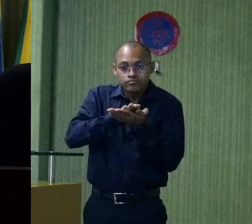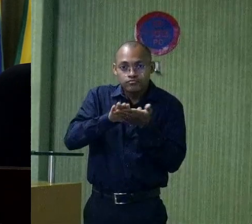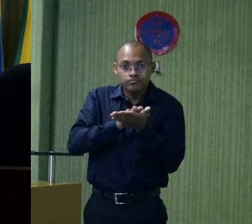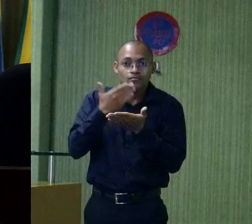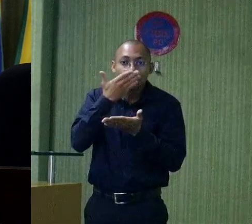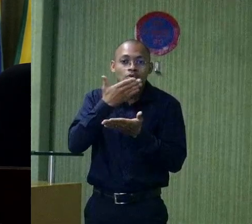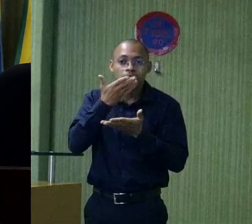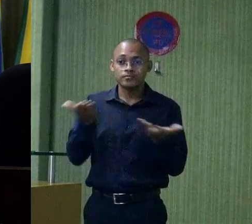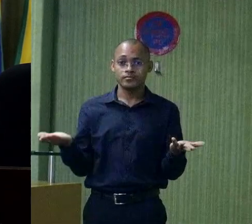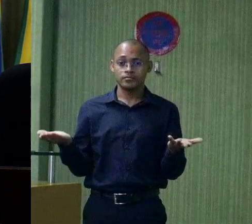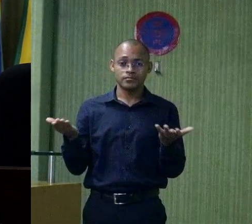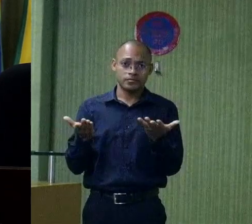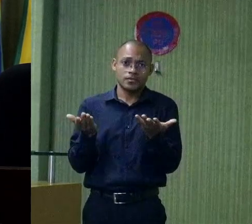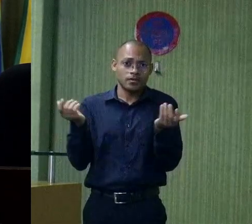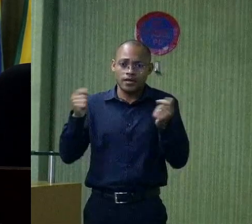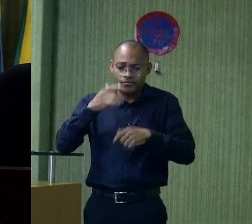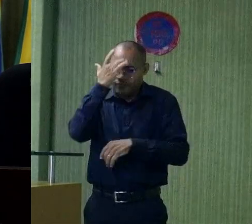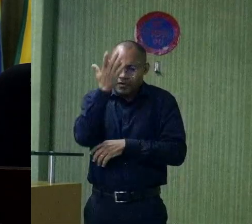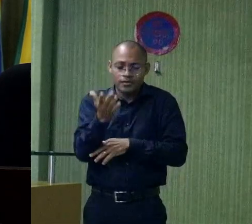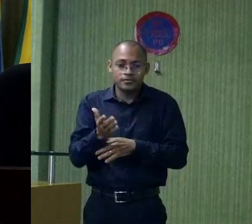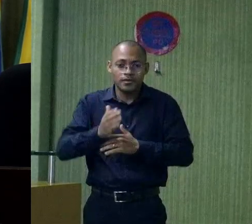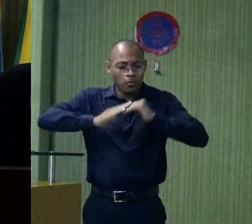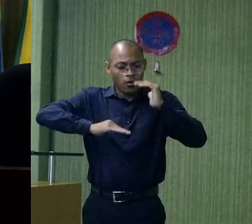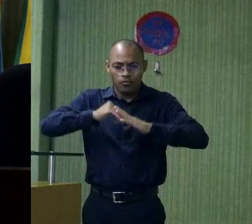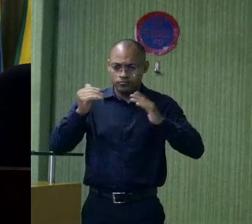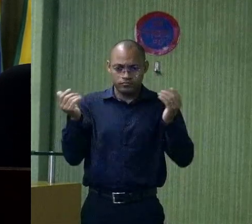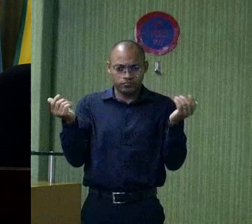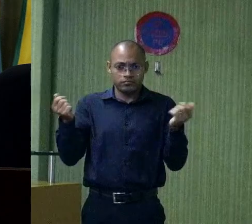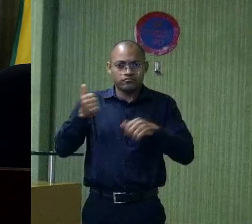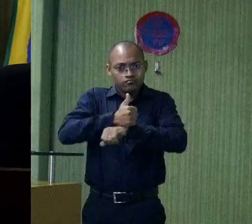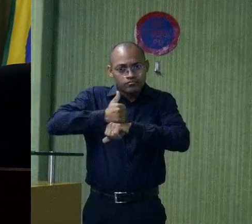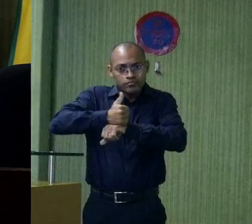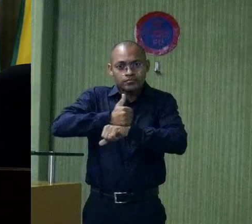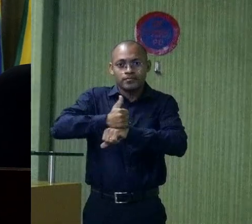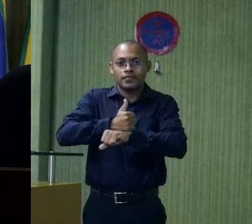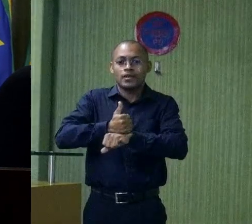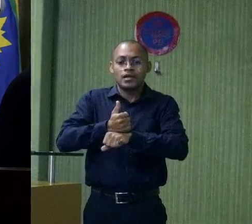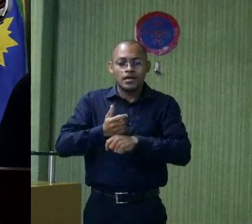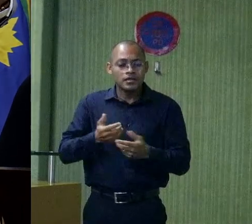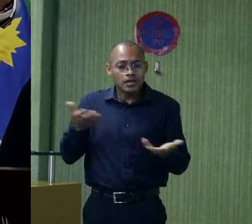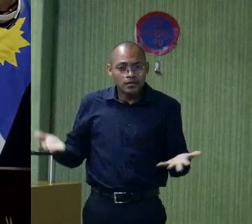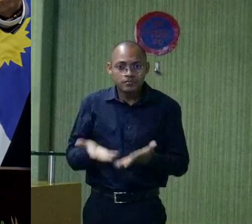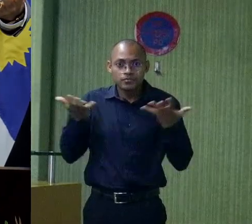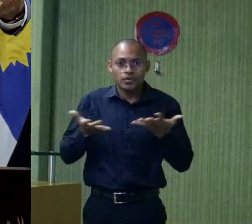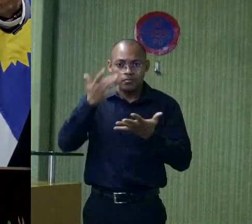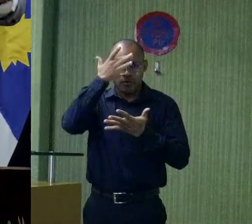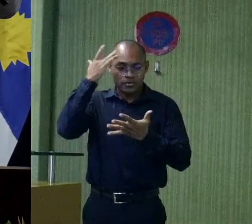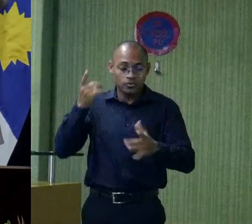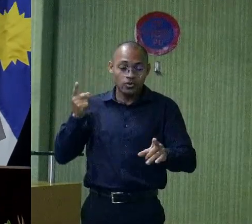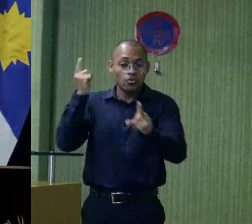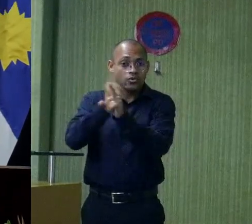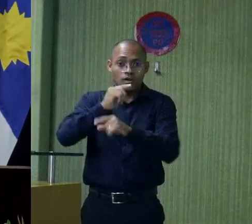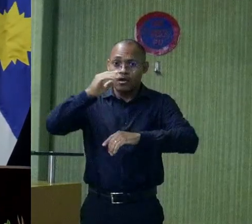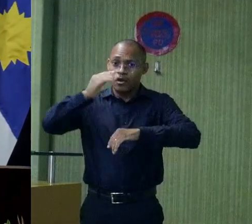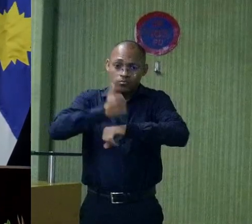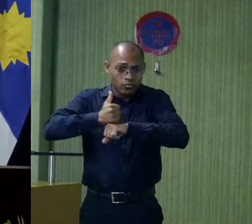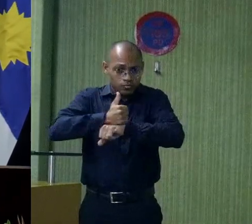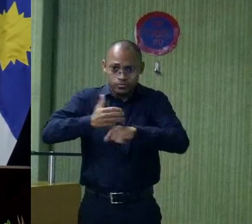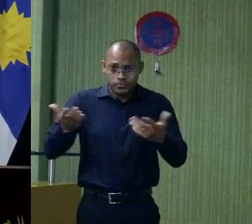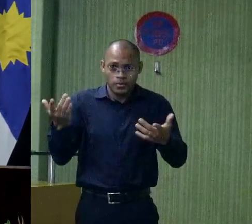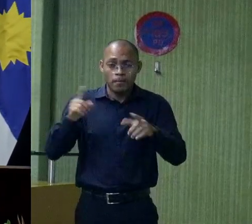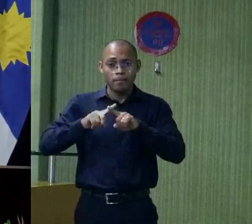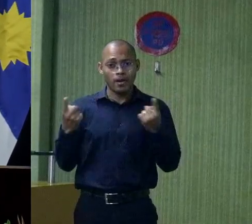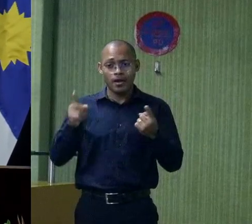ela tem um caráter profissional Ela tá ajudando aquelas pessoas ali a a a encontrarem uma profissão né mas são